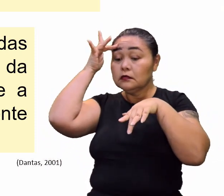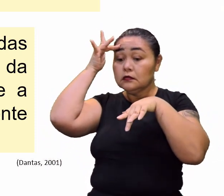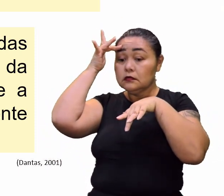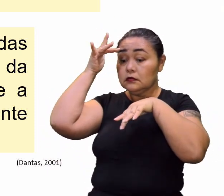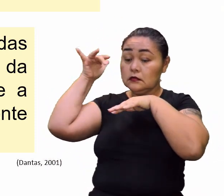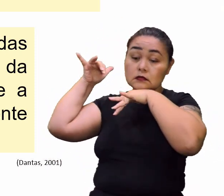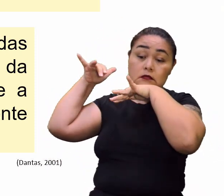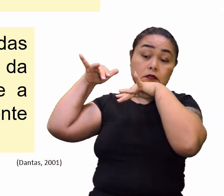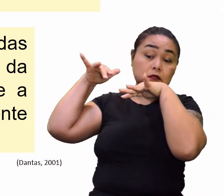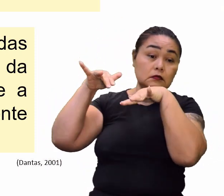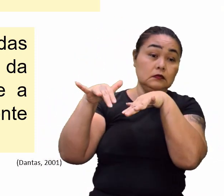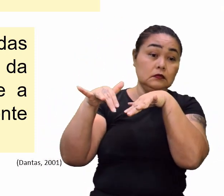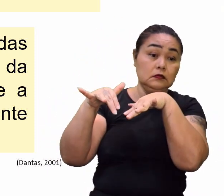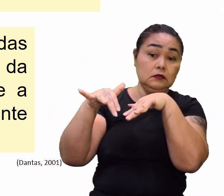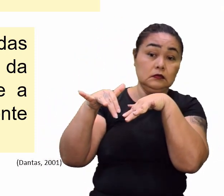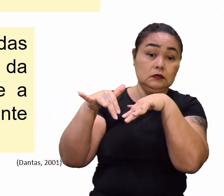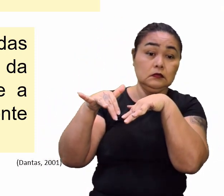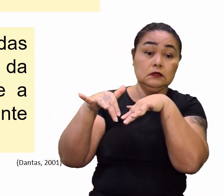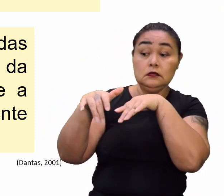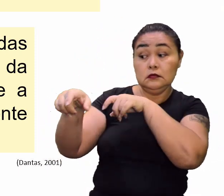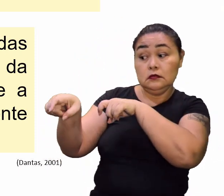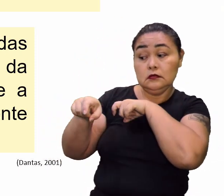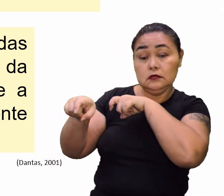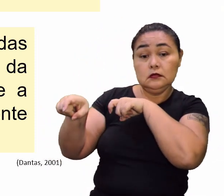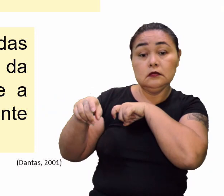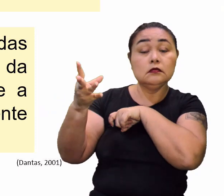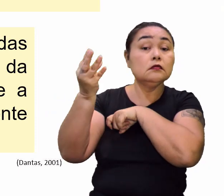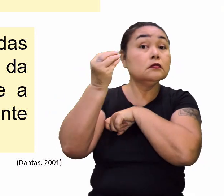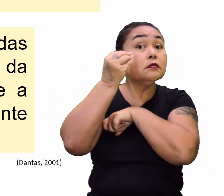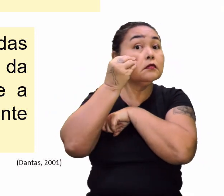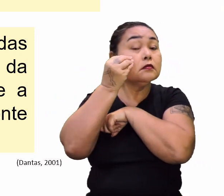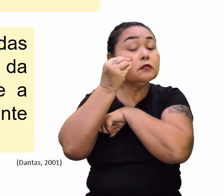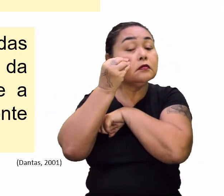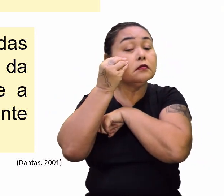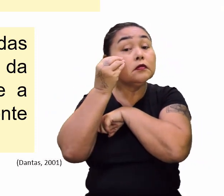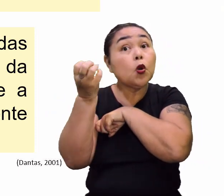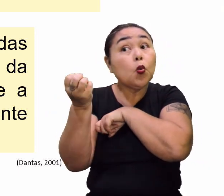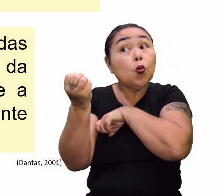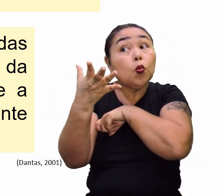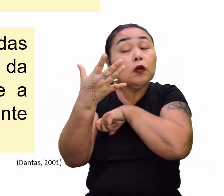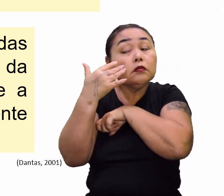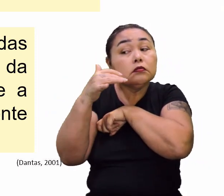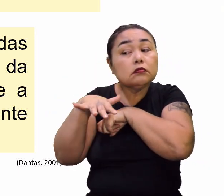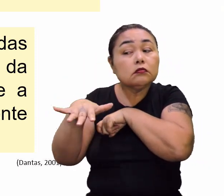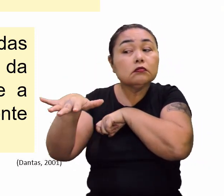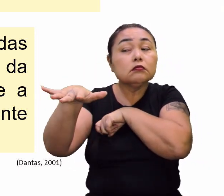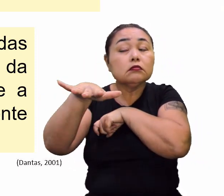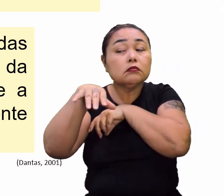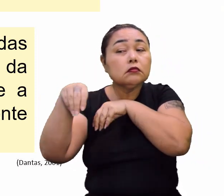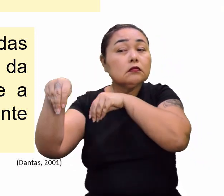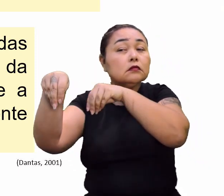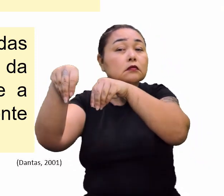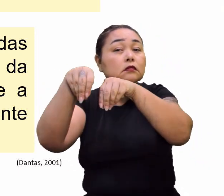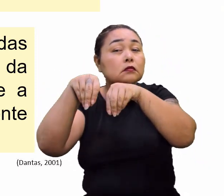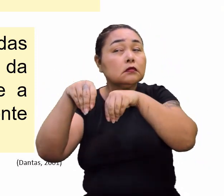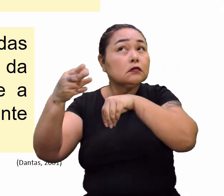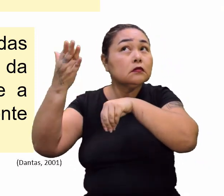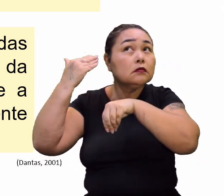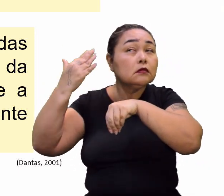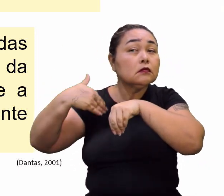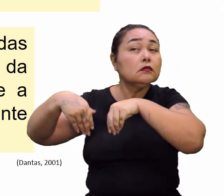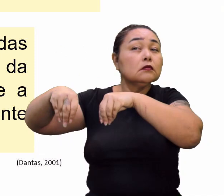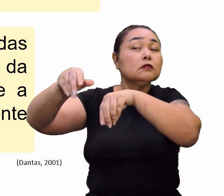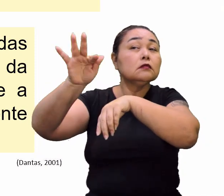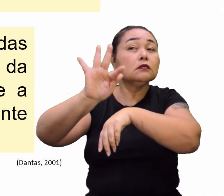migrantes agricultores. Olha, isso é bem interessante, né? A gente vai verificar uma nova configuração aqui nessas terras do antigo